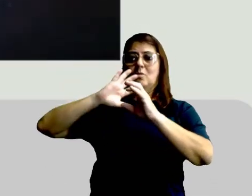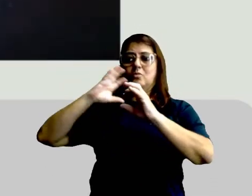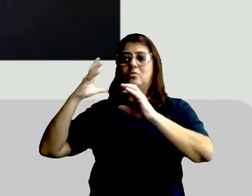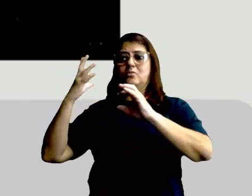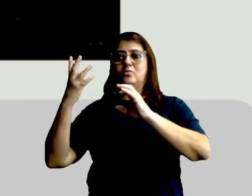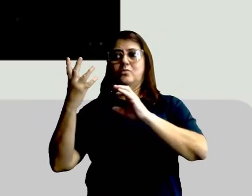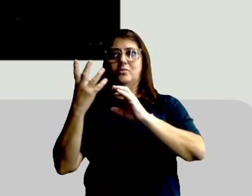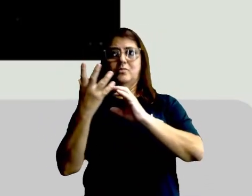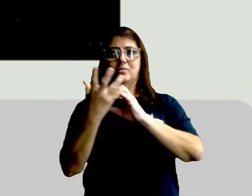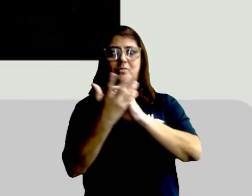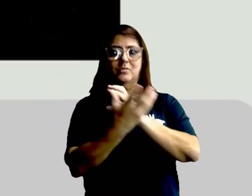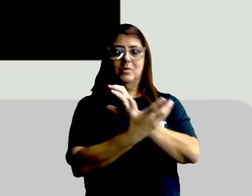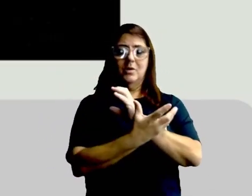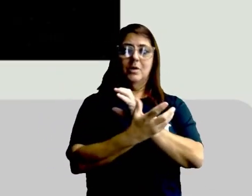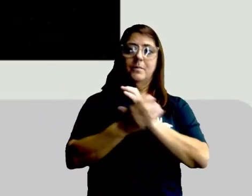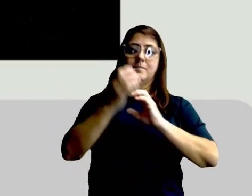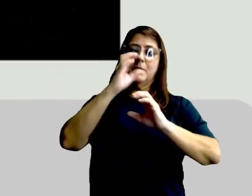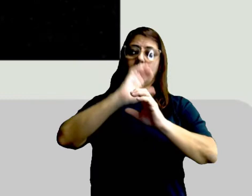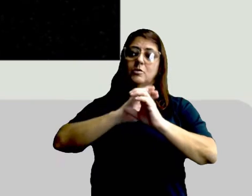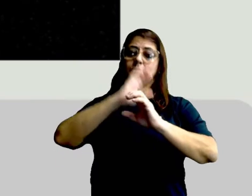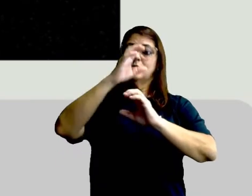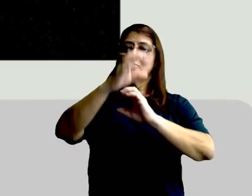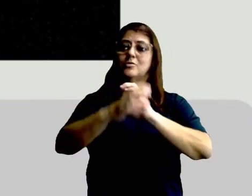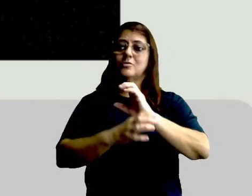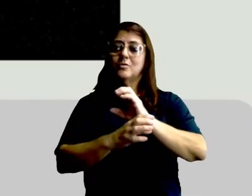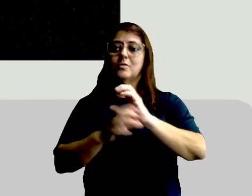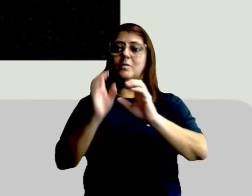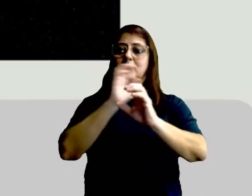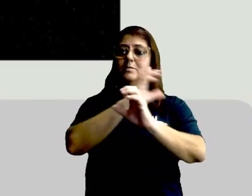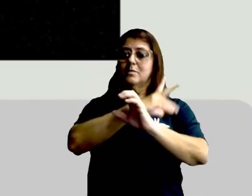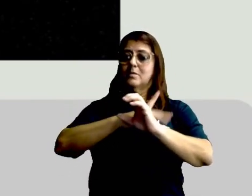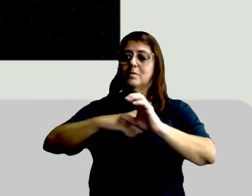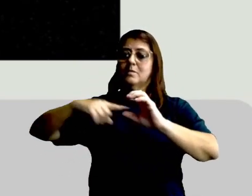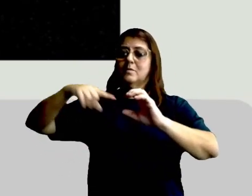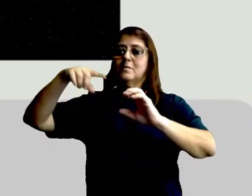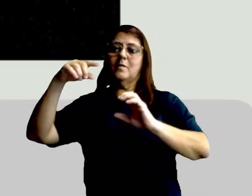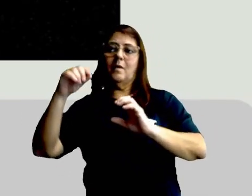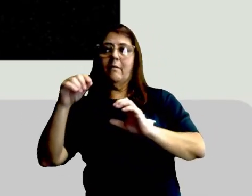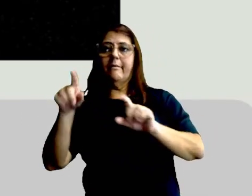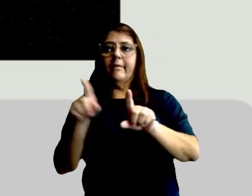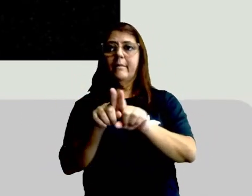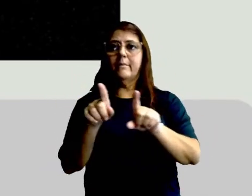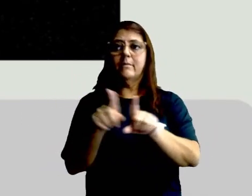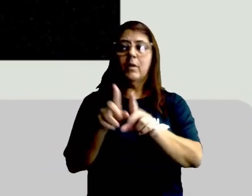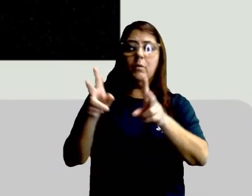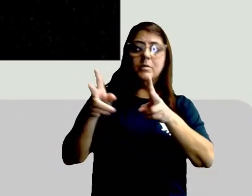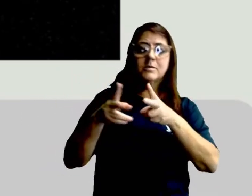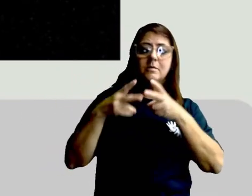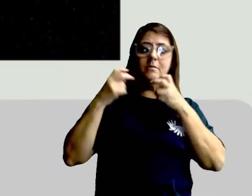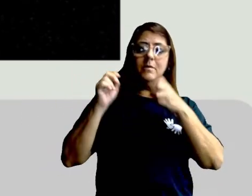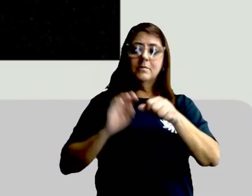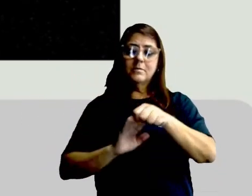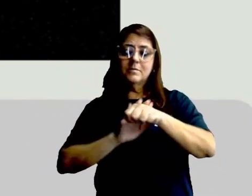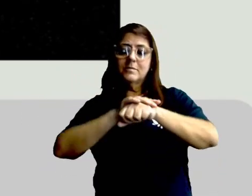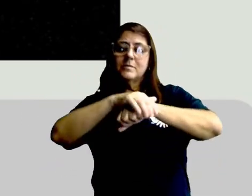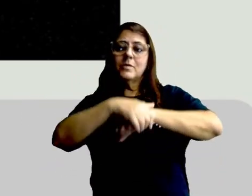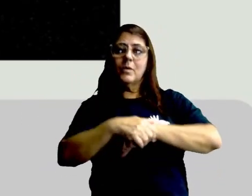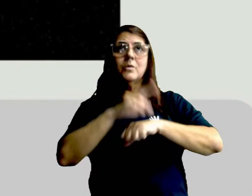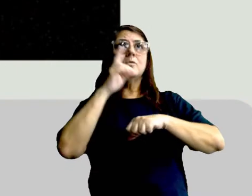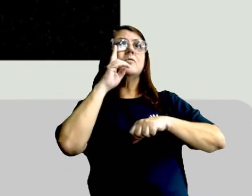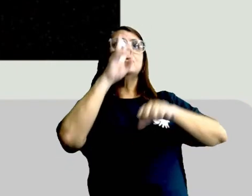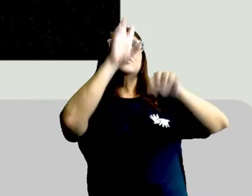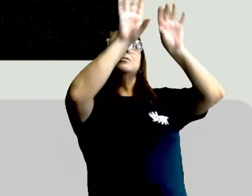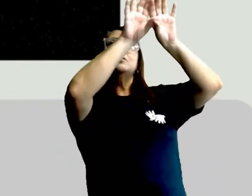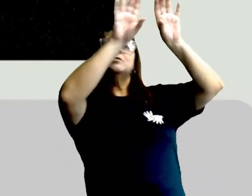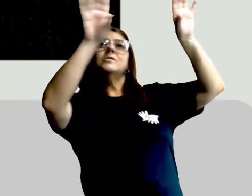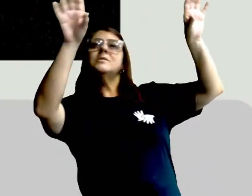Vênus, Júpiter e Saturno também são astros iluminados. Quando observamos eles durante a noite, nós